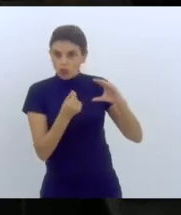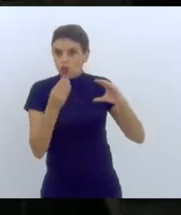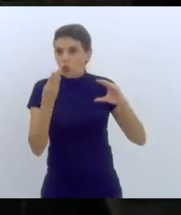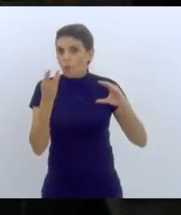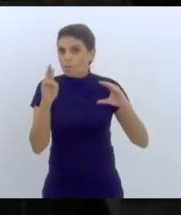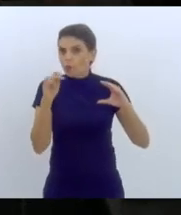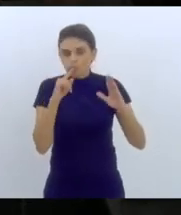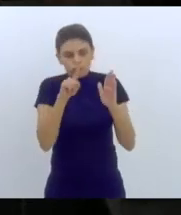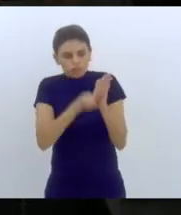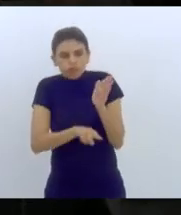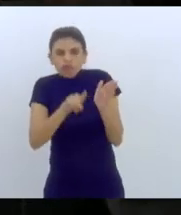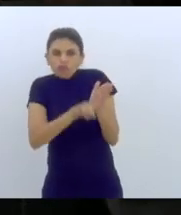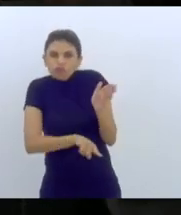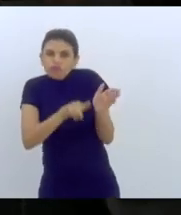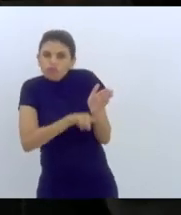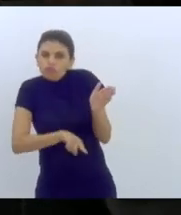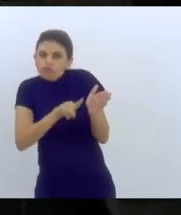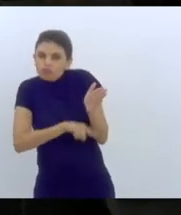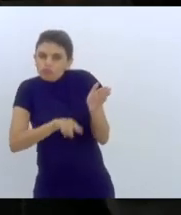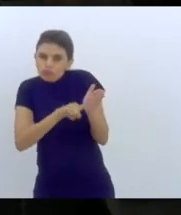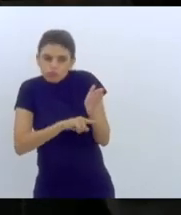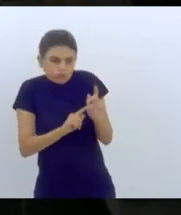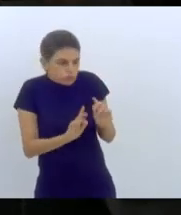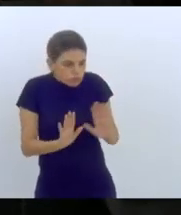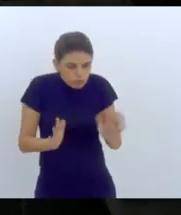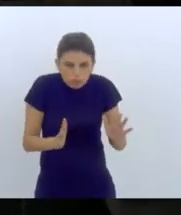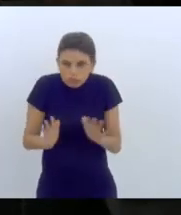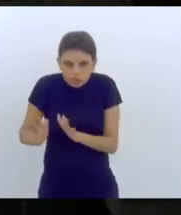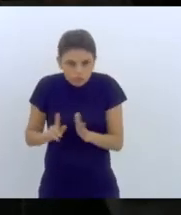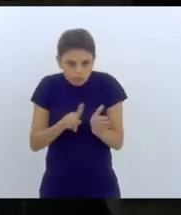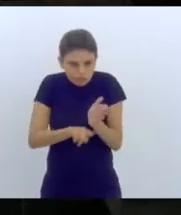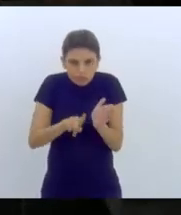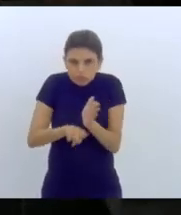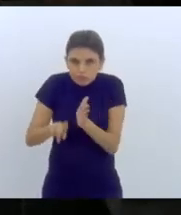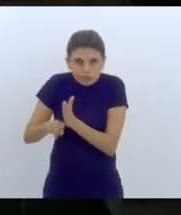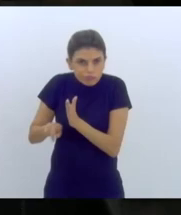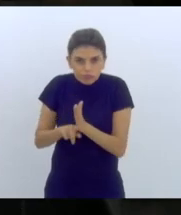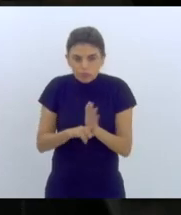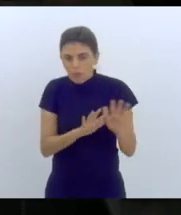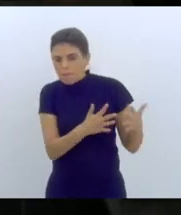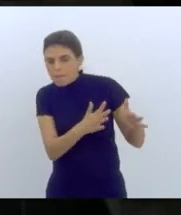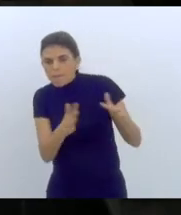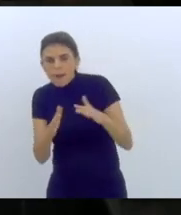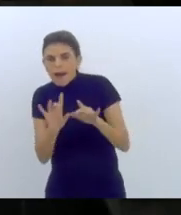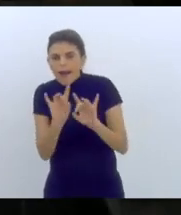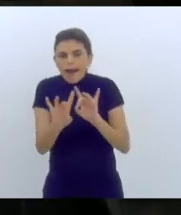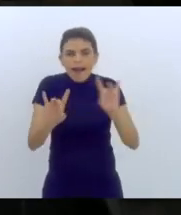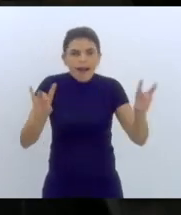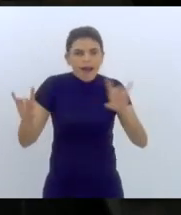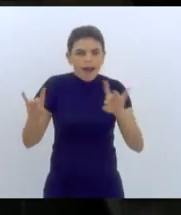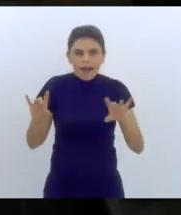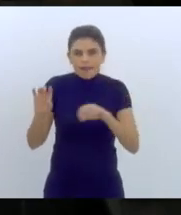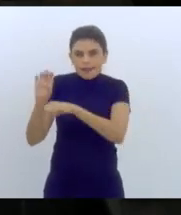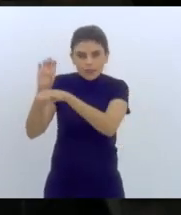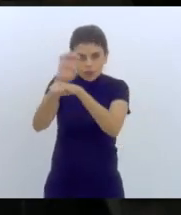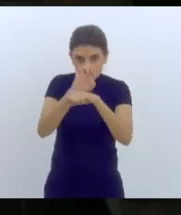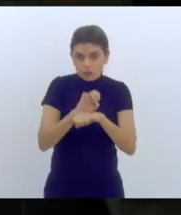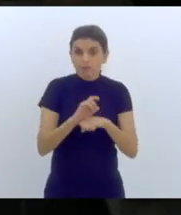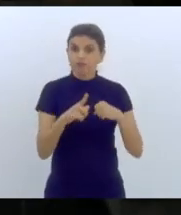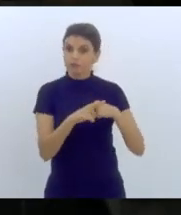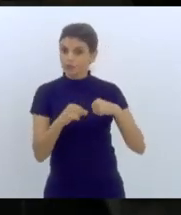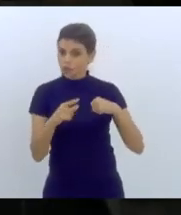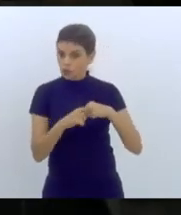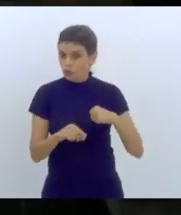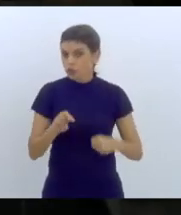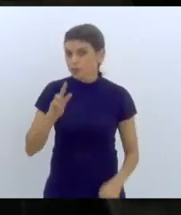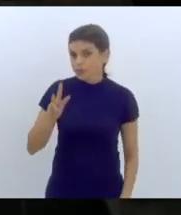subtrai os gastos dedutíveis, segundo o artigo 3º da